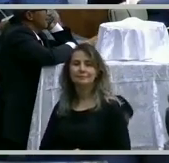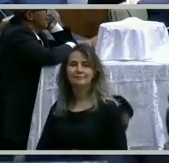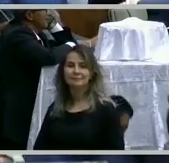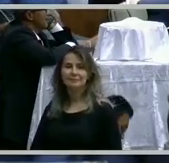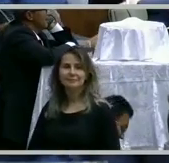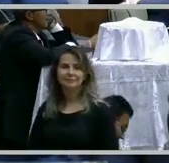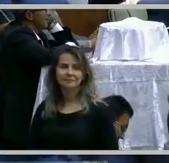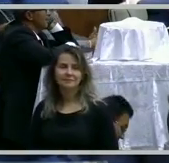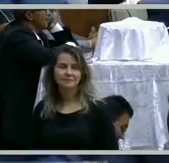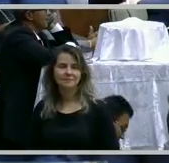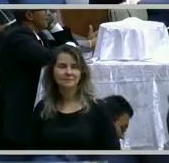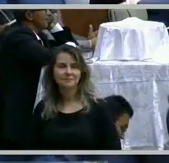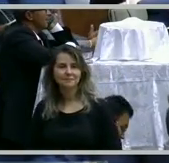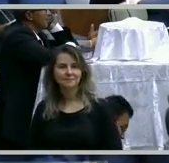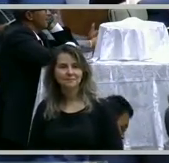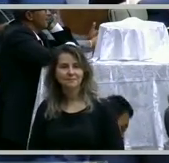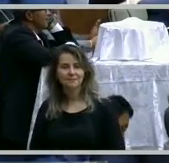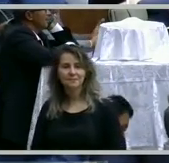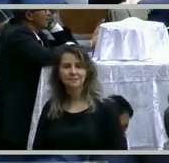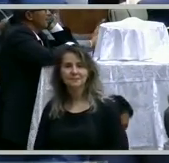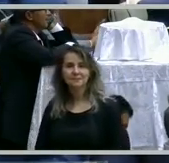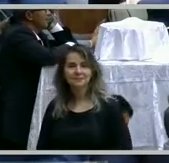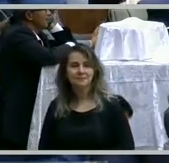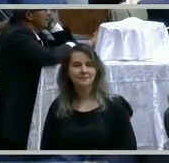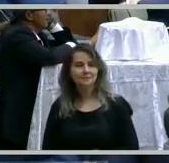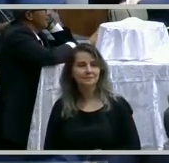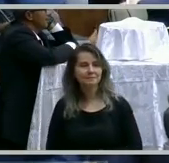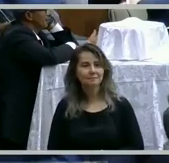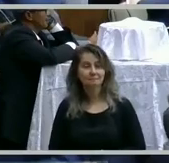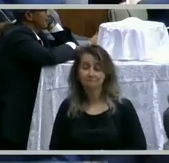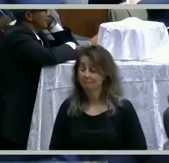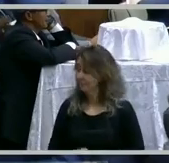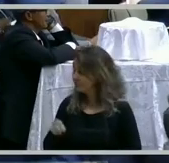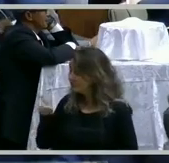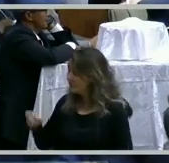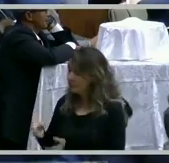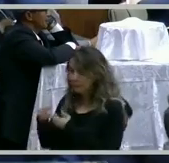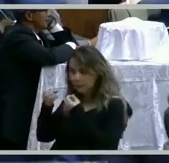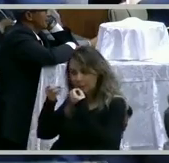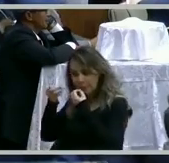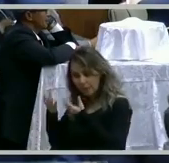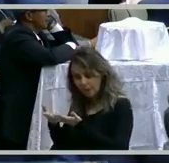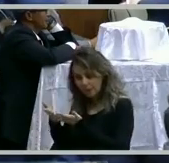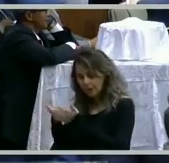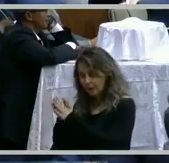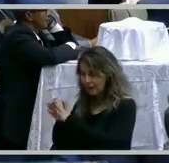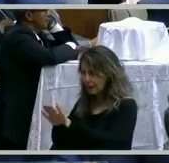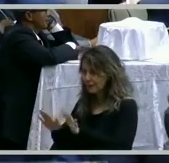Glória a Jesus, amém. Se tu és bom desse tanto, né?